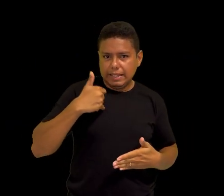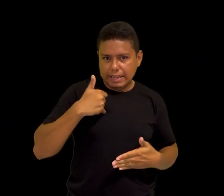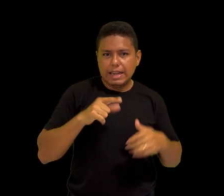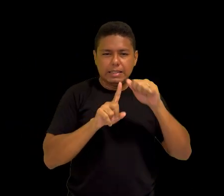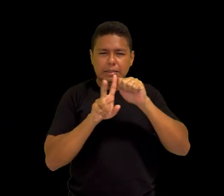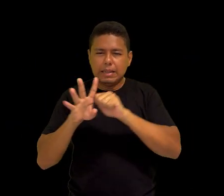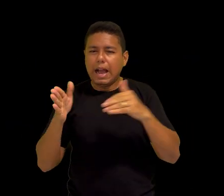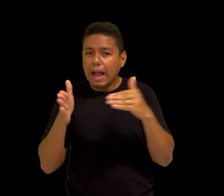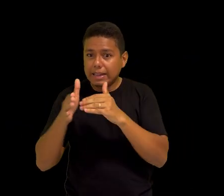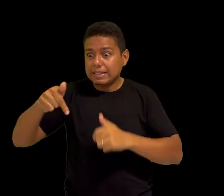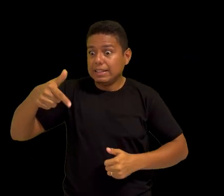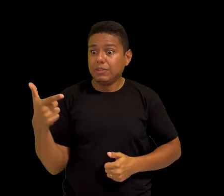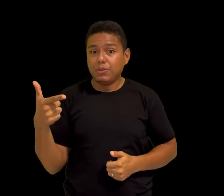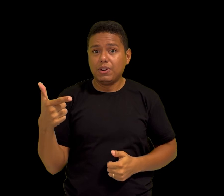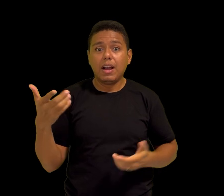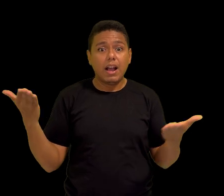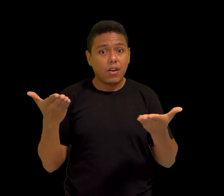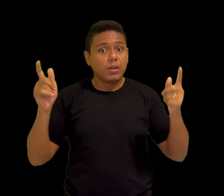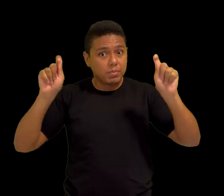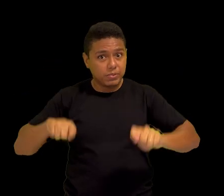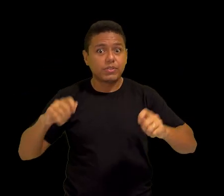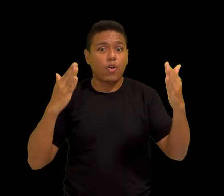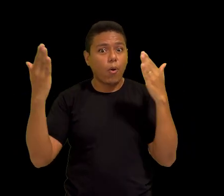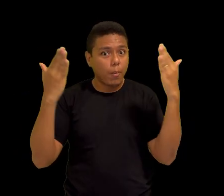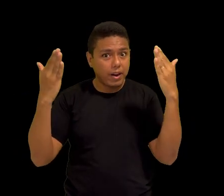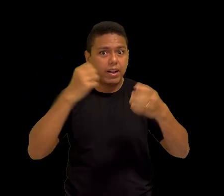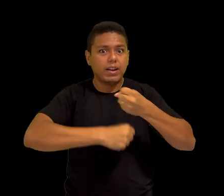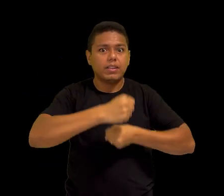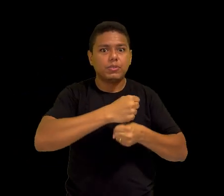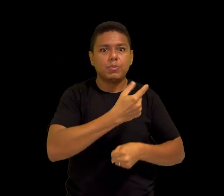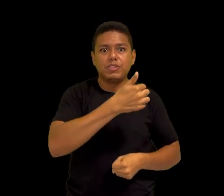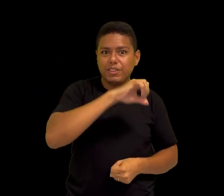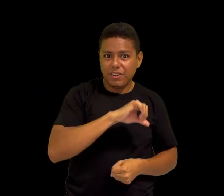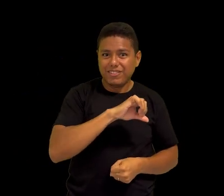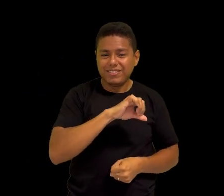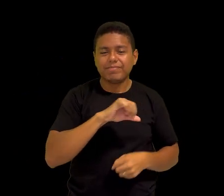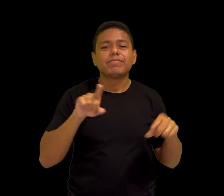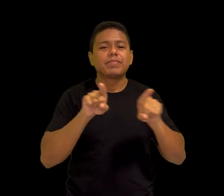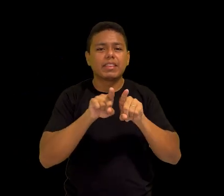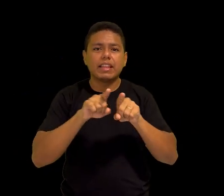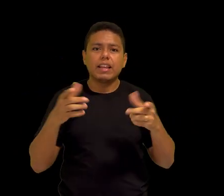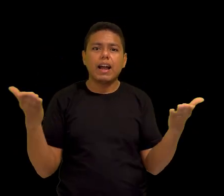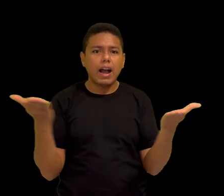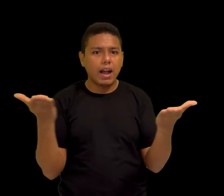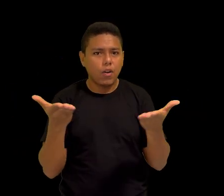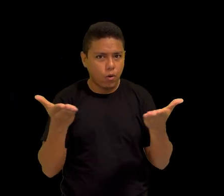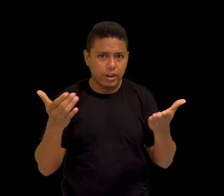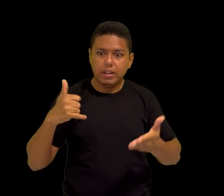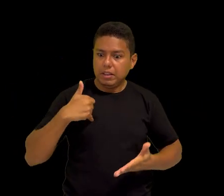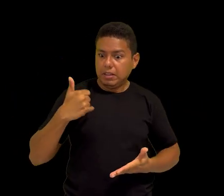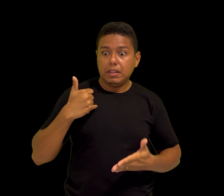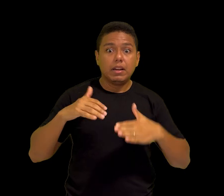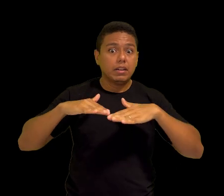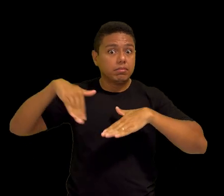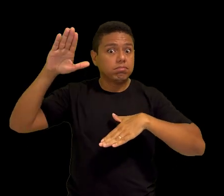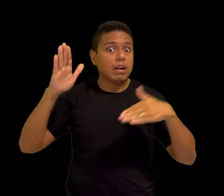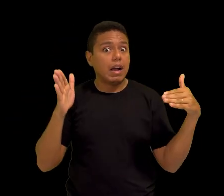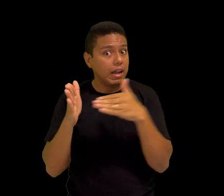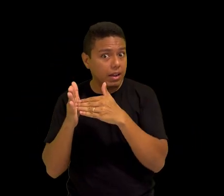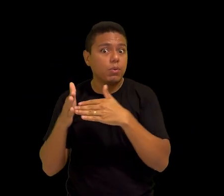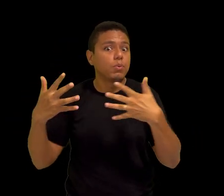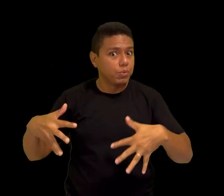até 72 meses, então vai dar para a gente comparar com 2019, e a gente vai ter uma faixa etária superior,